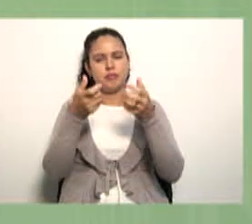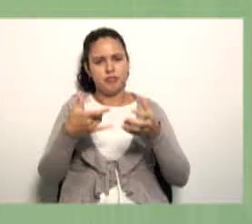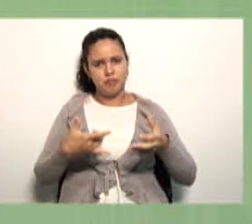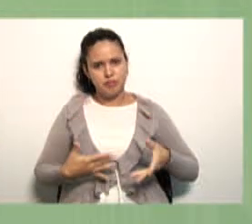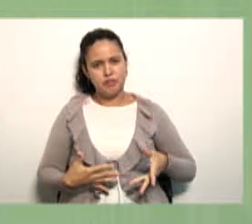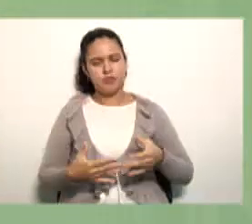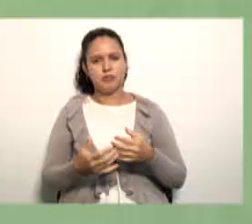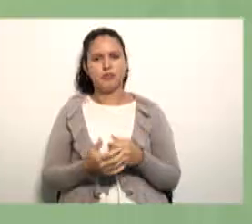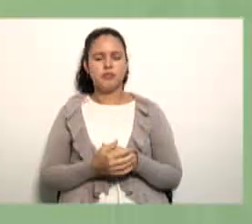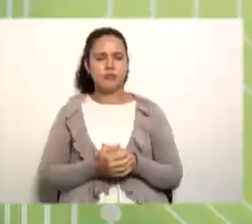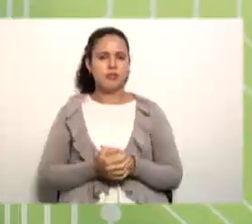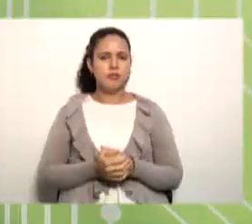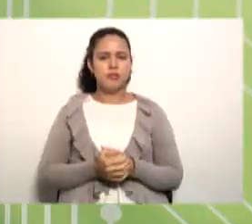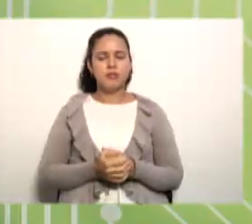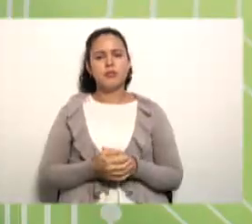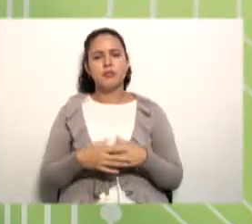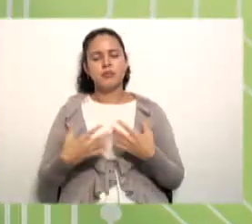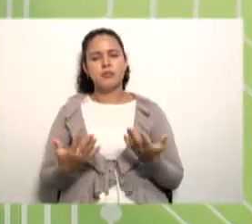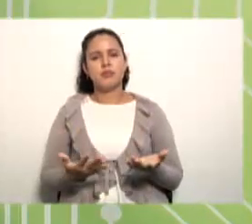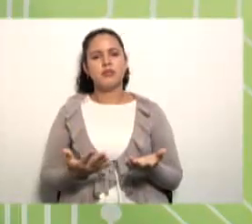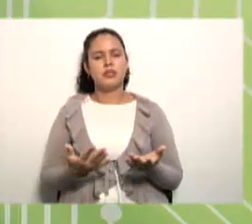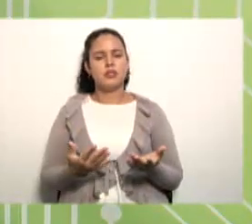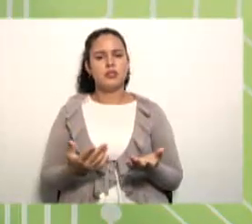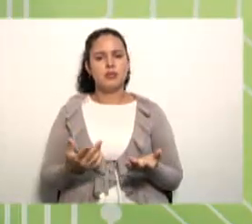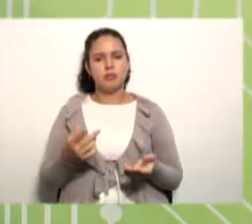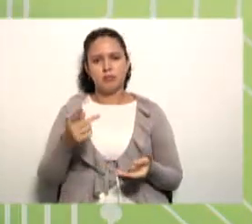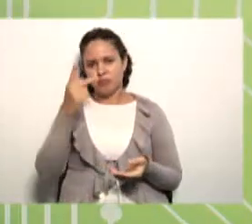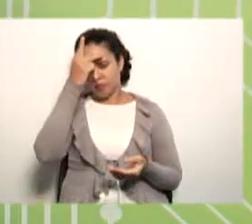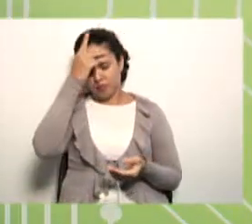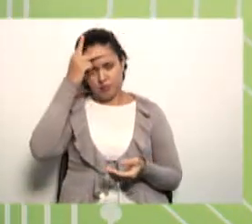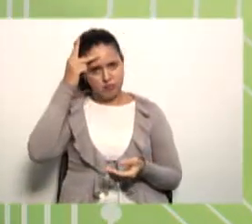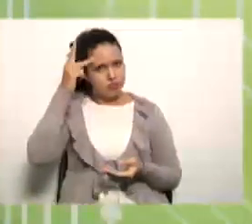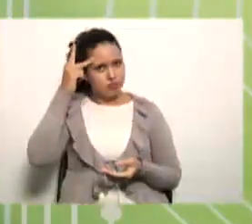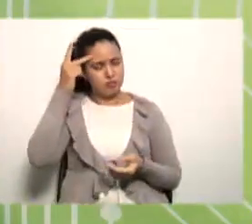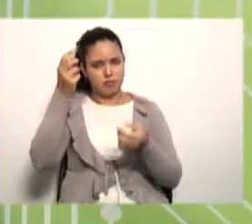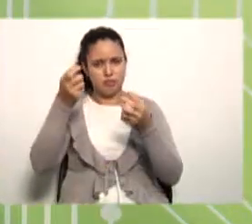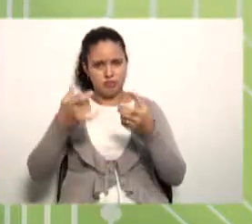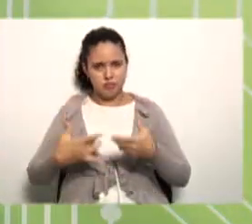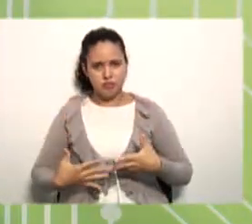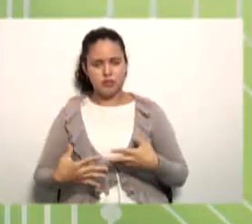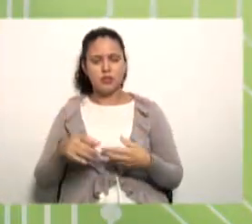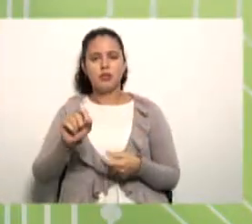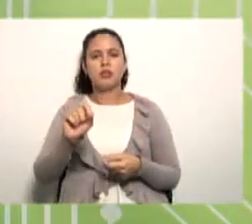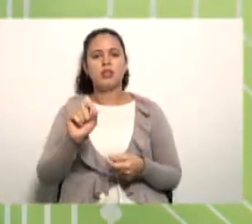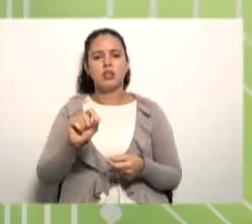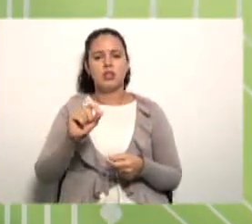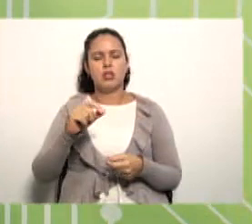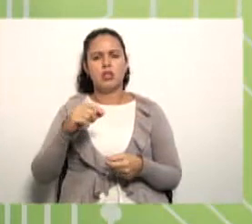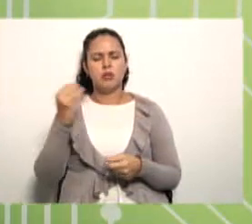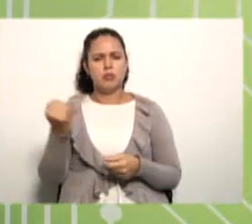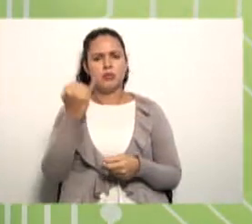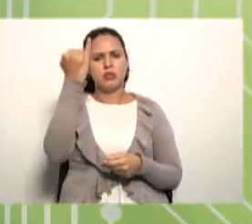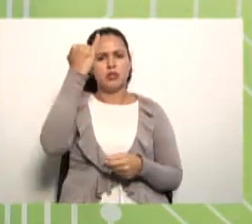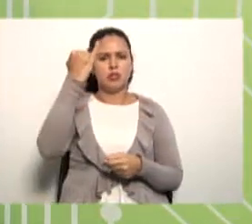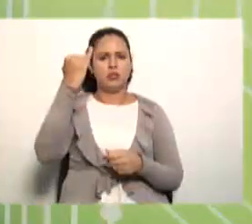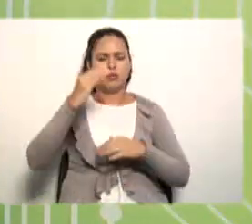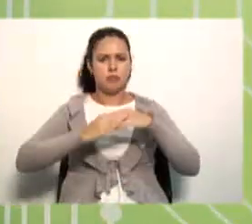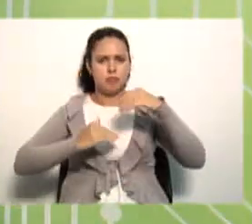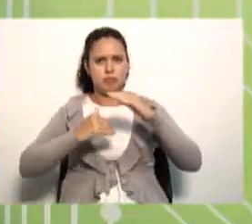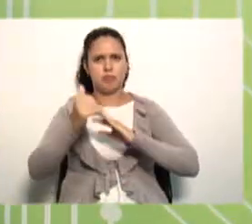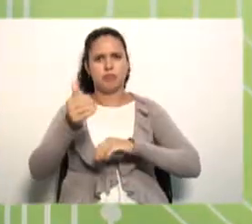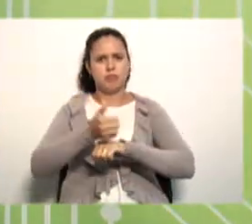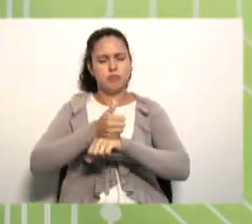vai discutir sobre isso. Ele vai falar sobre essa importância da gente se especializar naquilo que a gente é bom e comercializar com